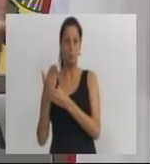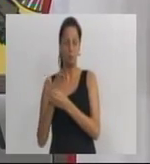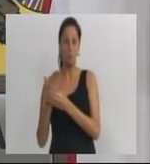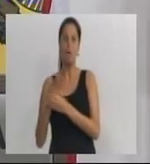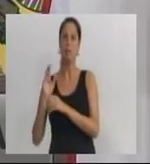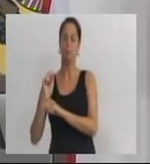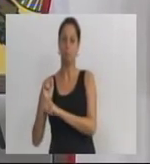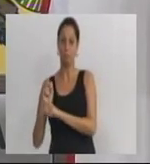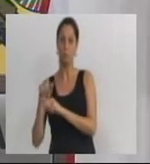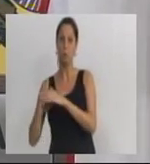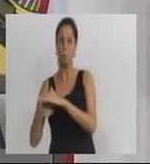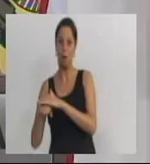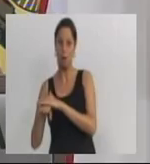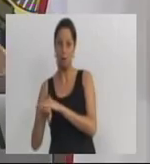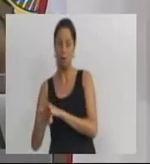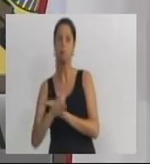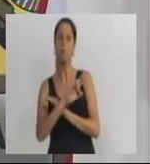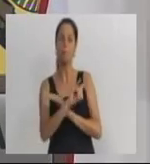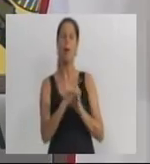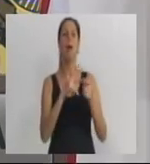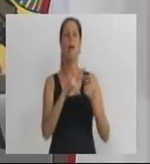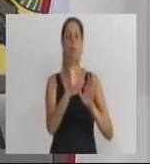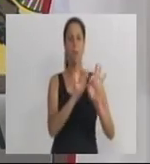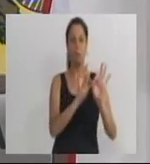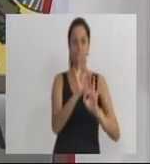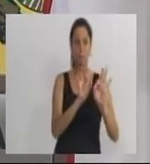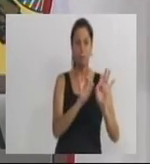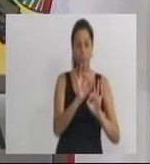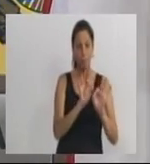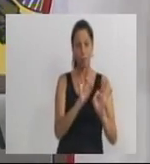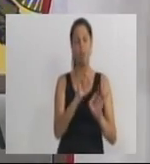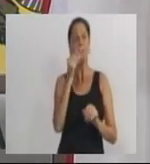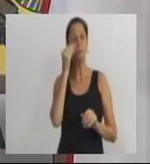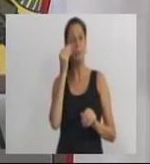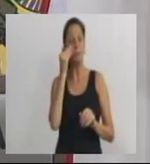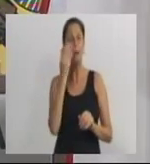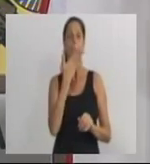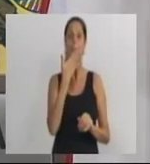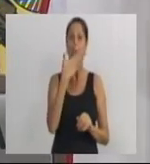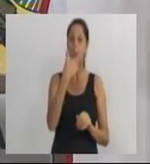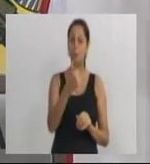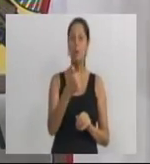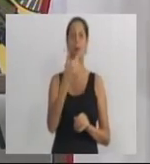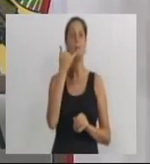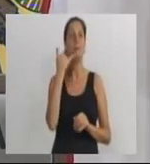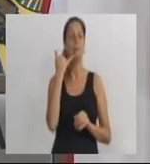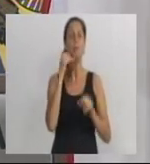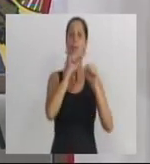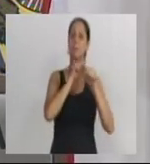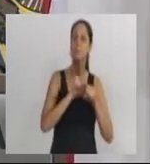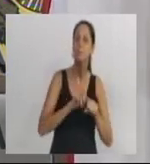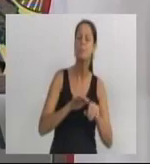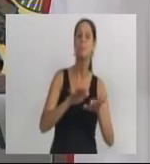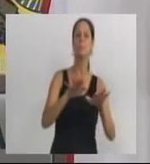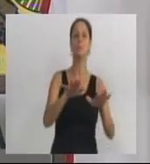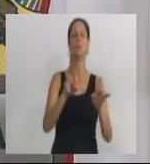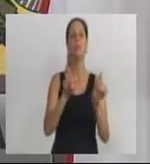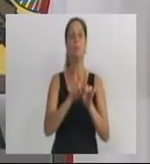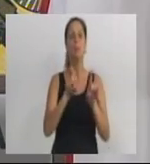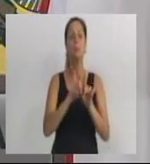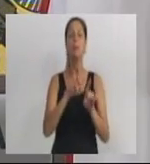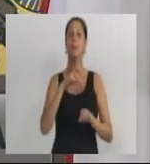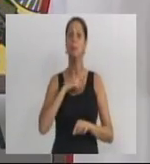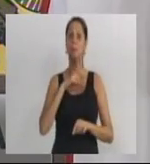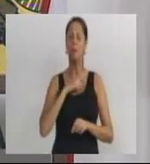um TAC, provavelmente, e em contrapartida eles teriam que cumprir com a obrigação deles de melhorar essa qualidade de sinal com implantação de várias